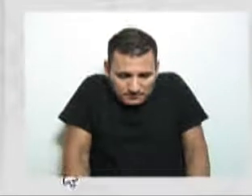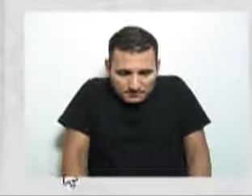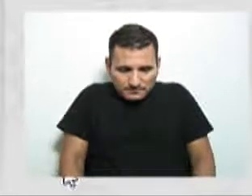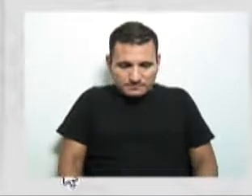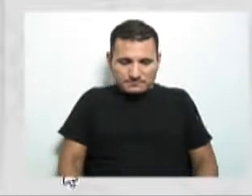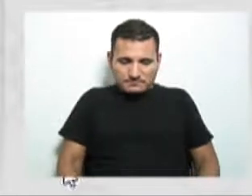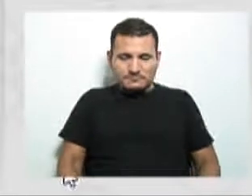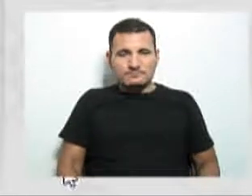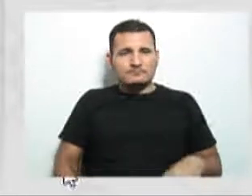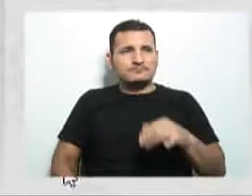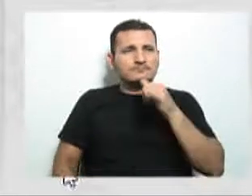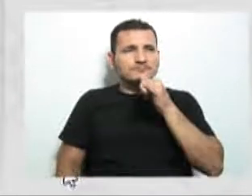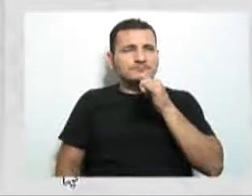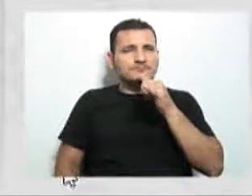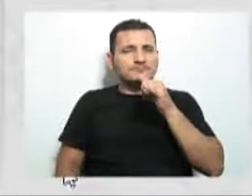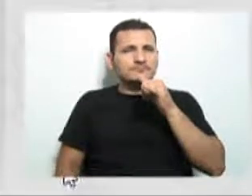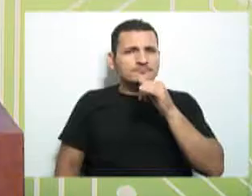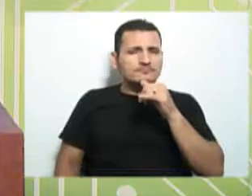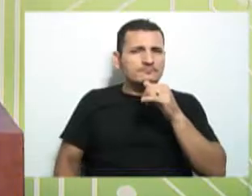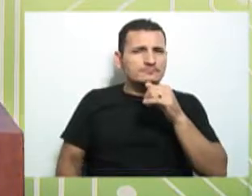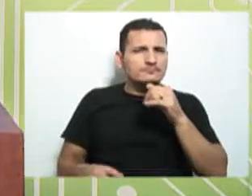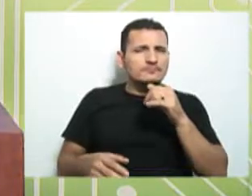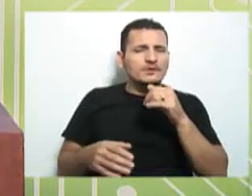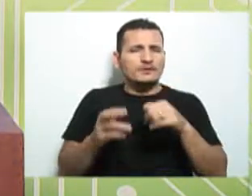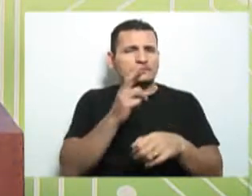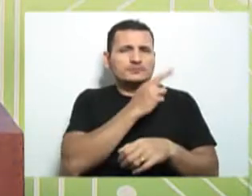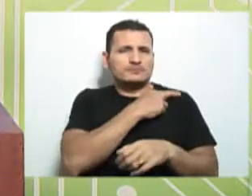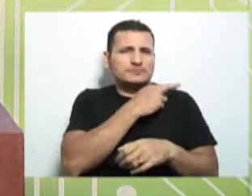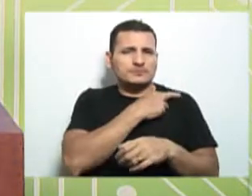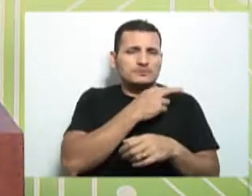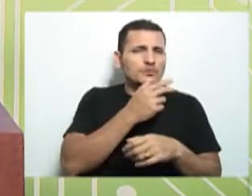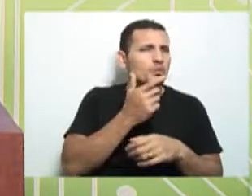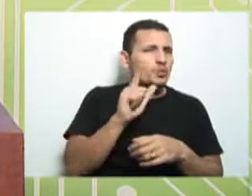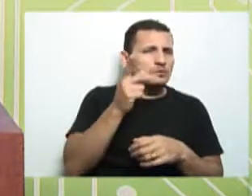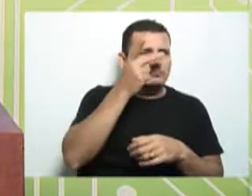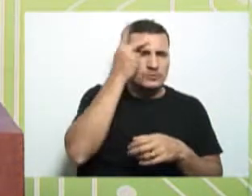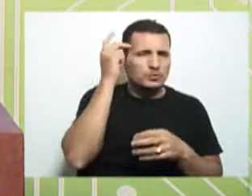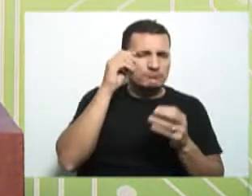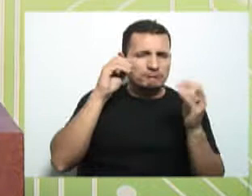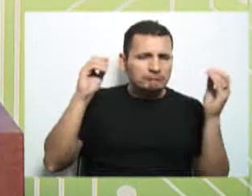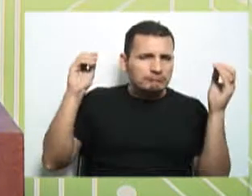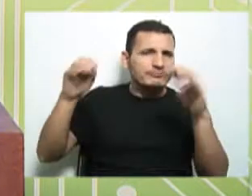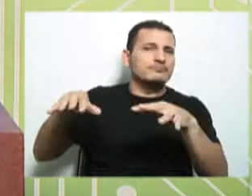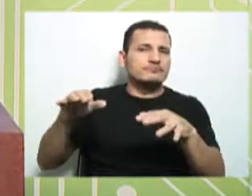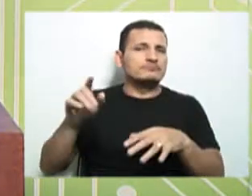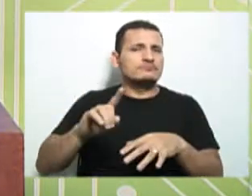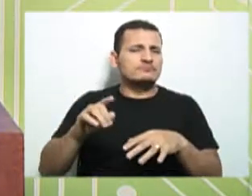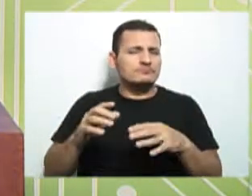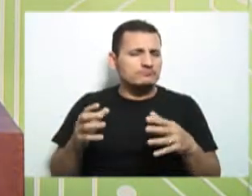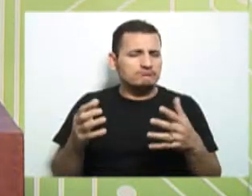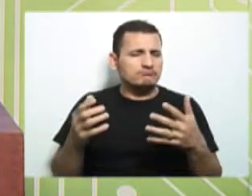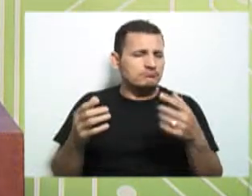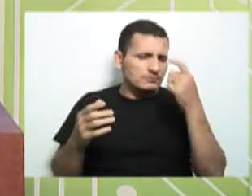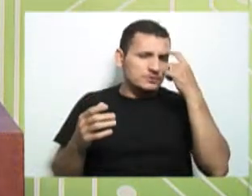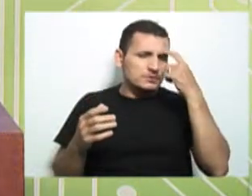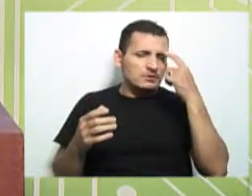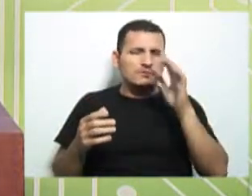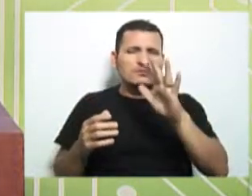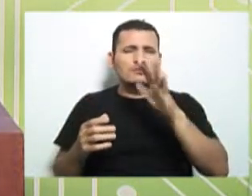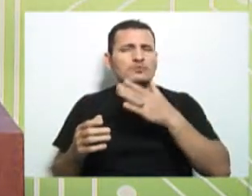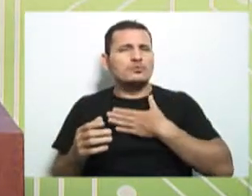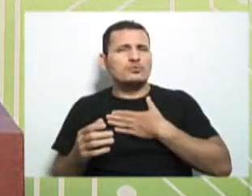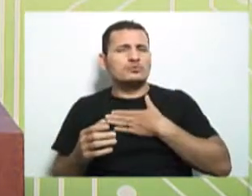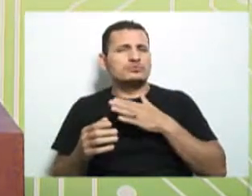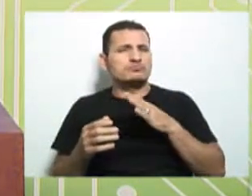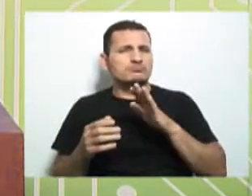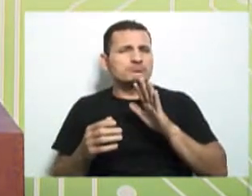isso, não jogue a responsabilidade para outra pessoa. Chame para você, não é? Diga, olha, eu gostaria de dar uma pausazinha,